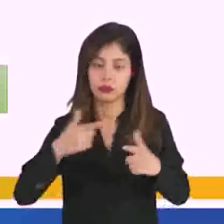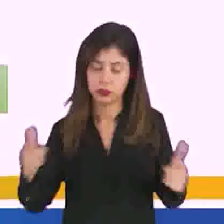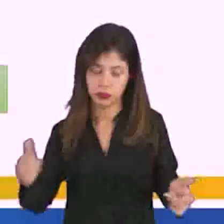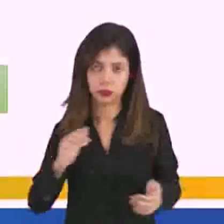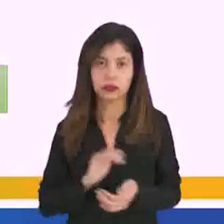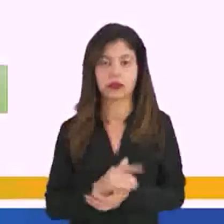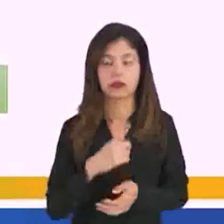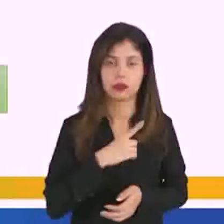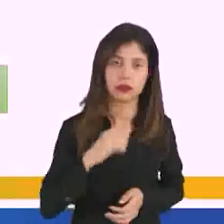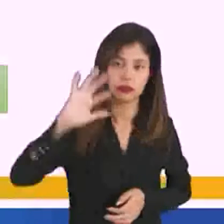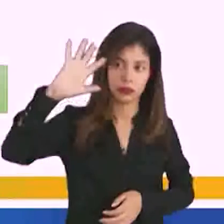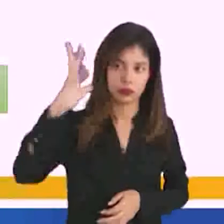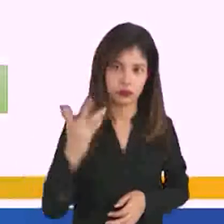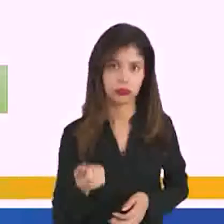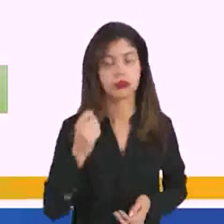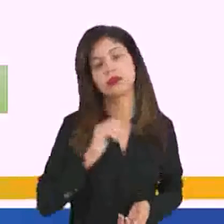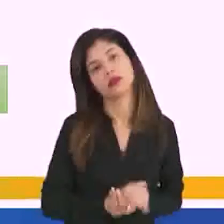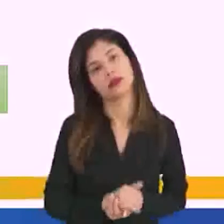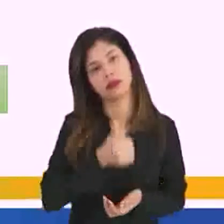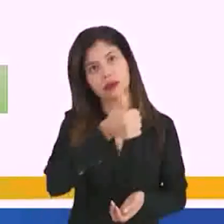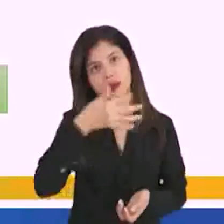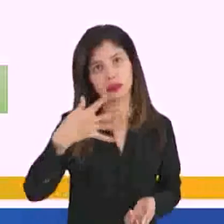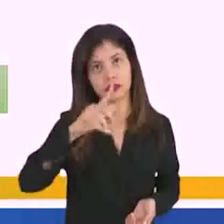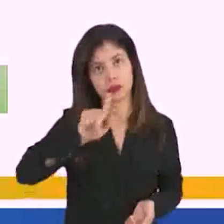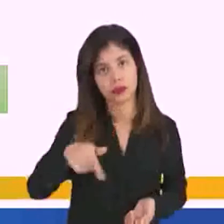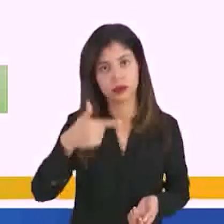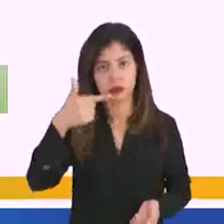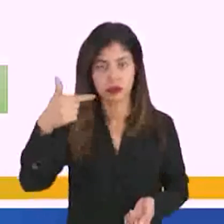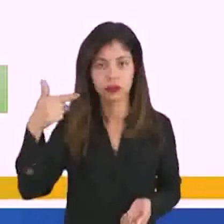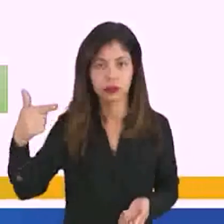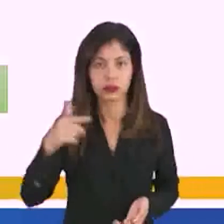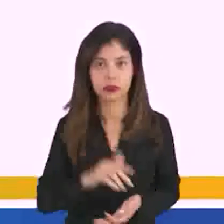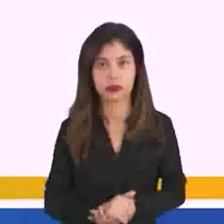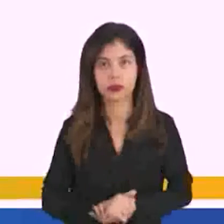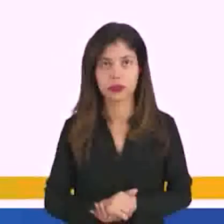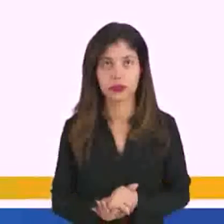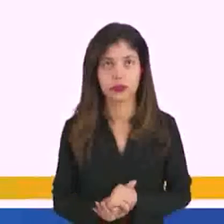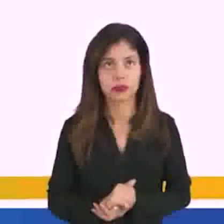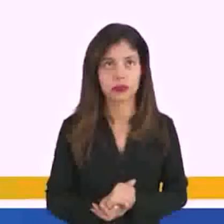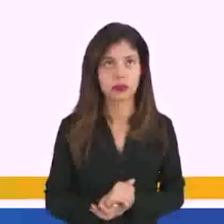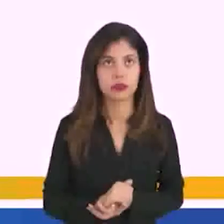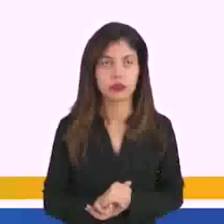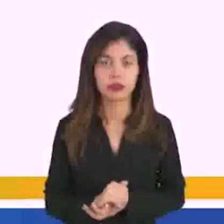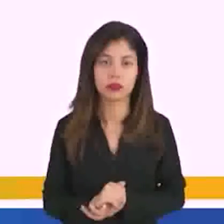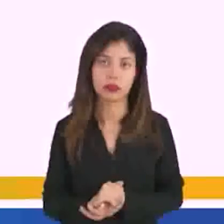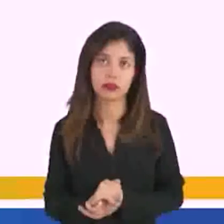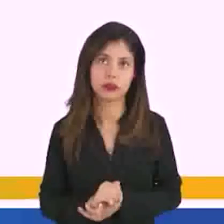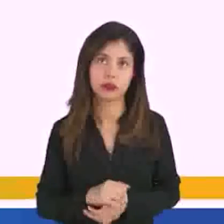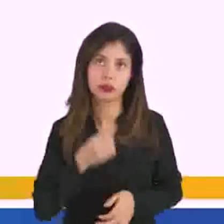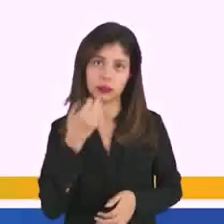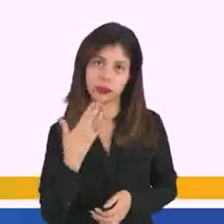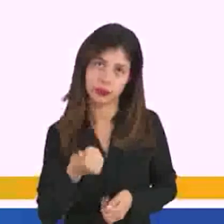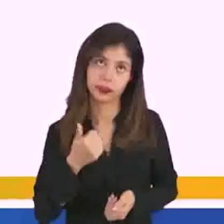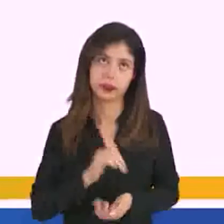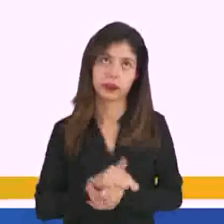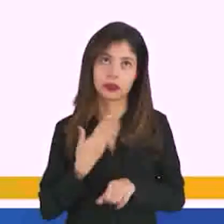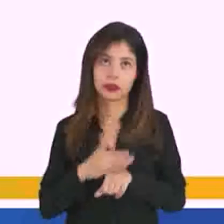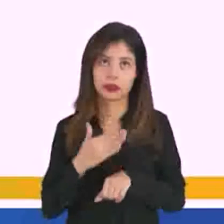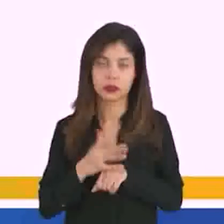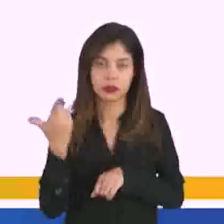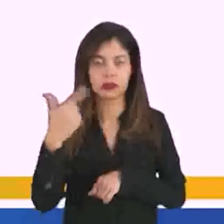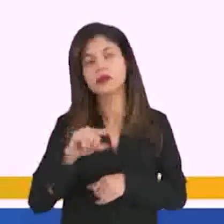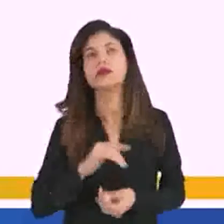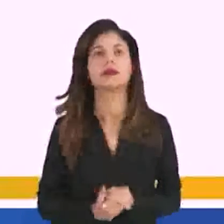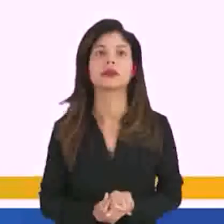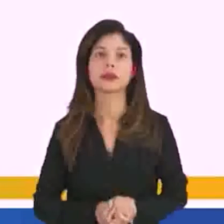no continente africano seria de 14,22. Muito bem, vamos exercitar